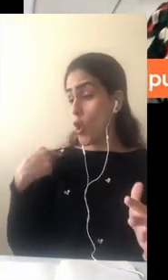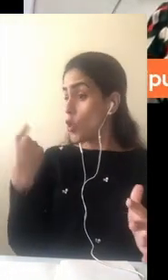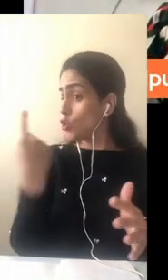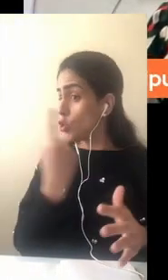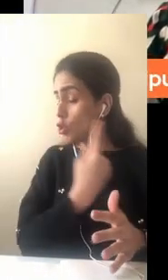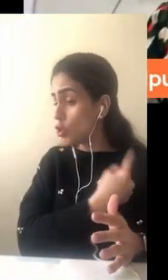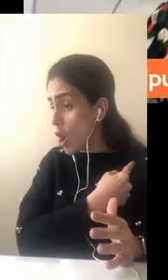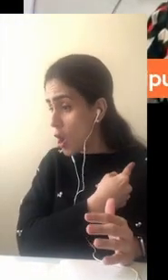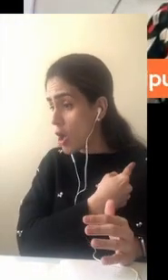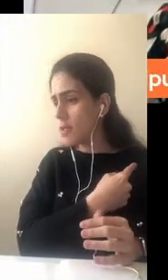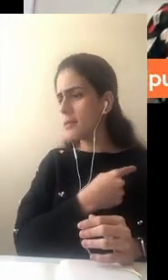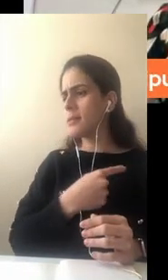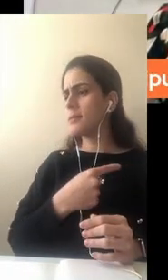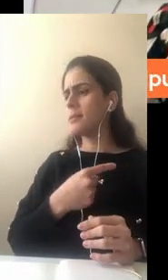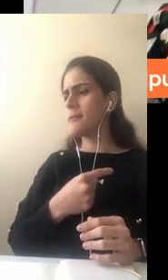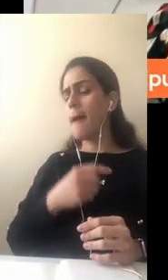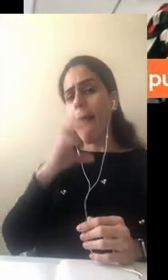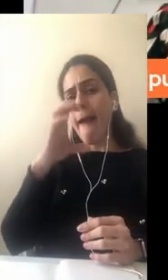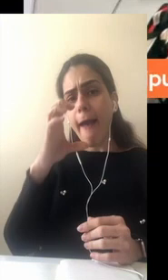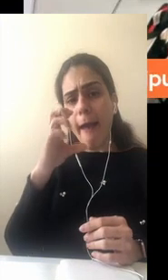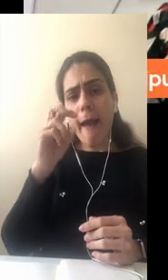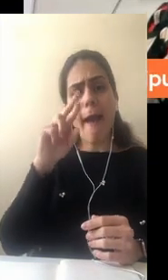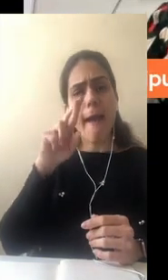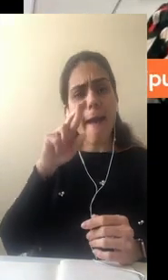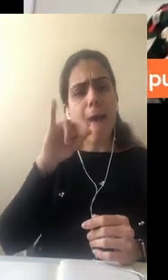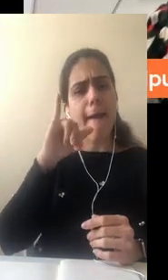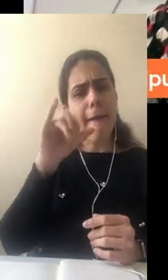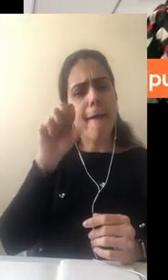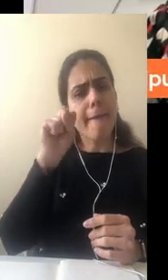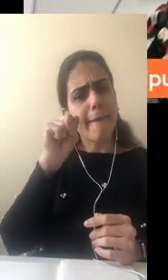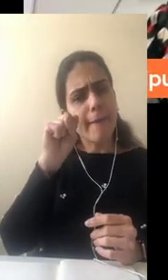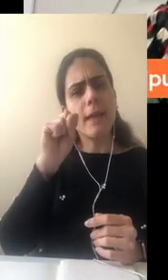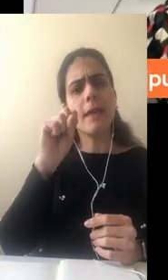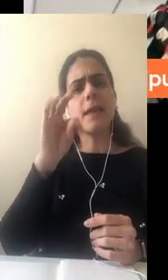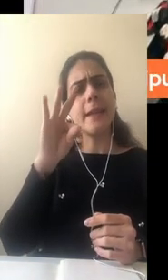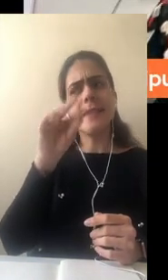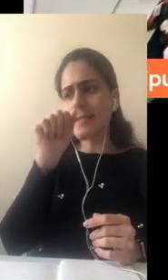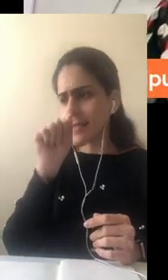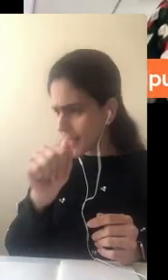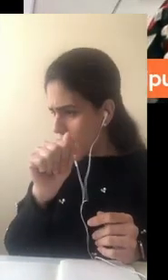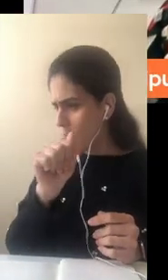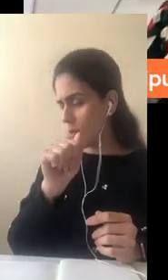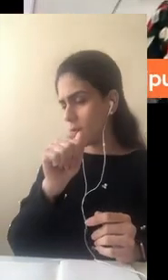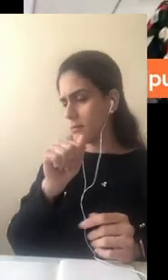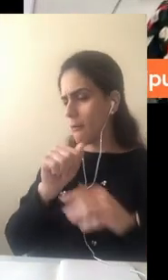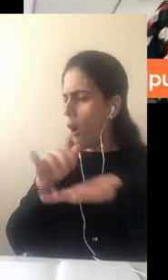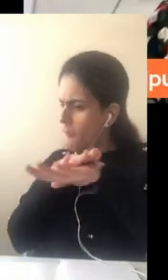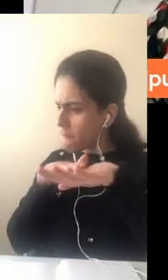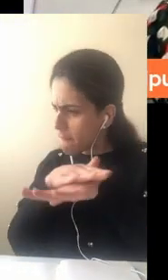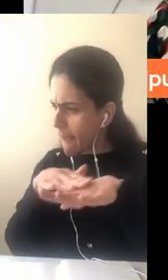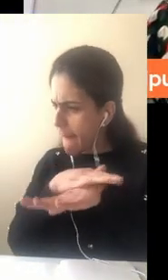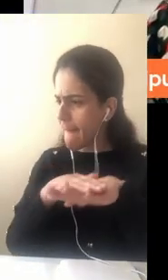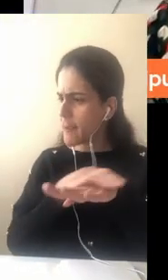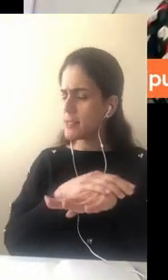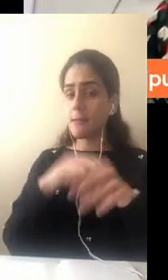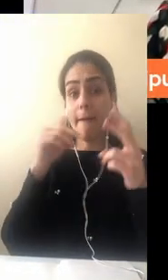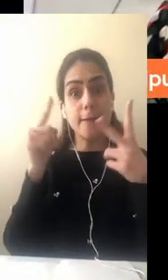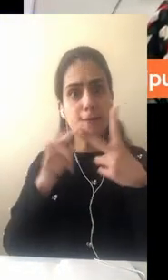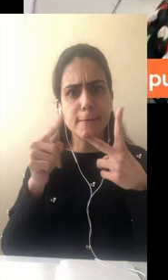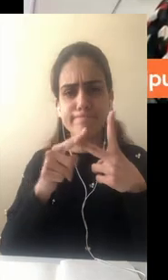somos cristãos. Segundo ponto, não é uma festa cívica. Trouxe para cá, mas também não é